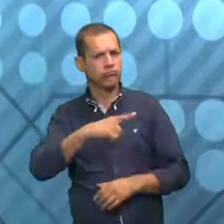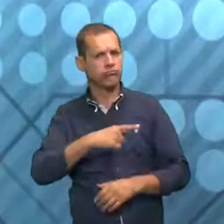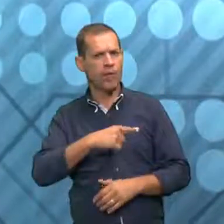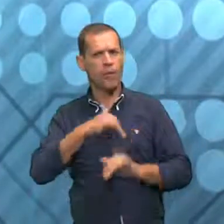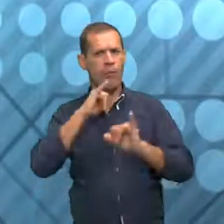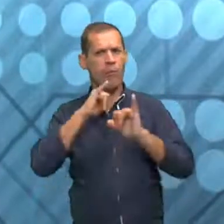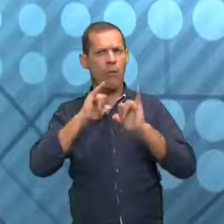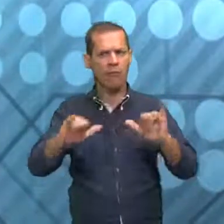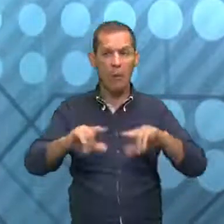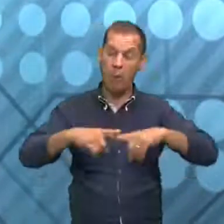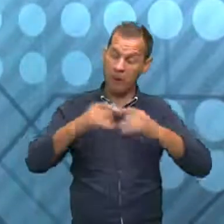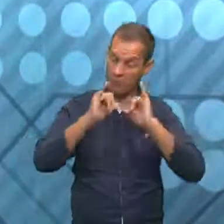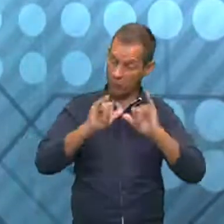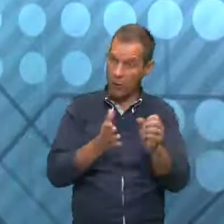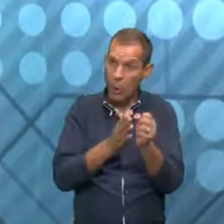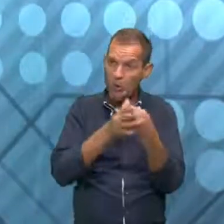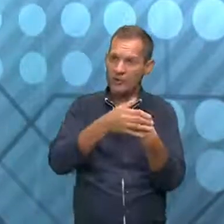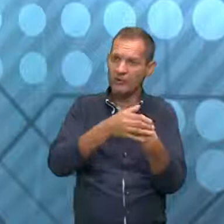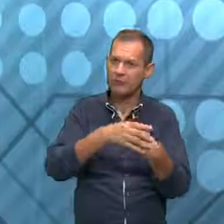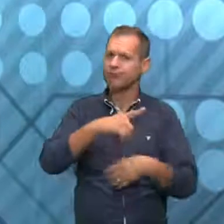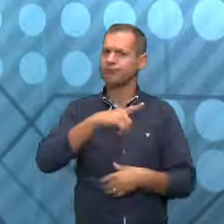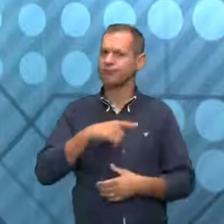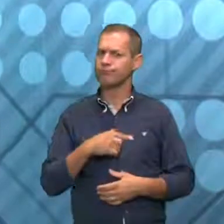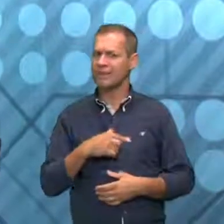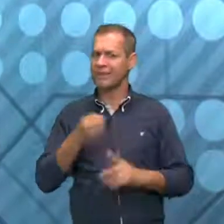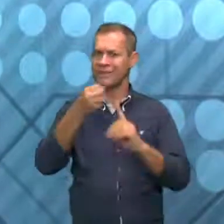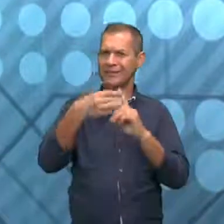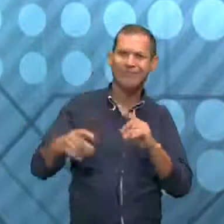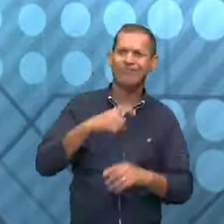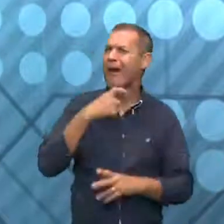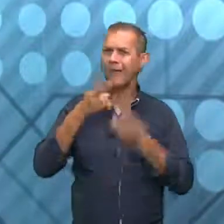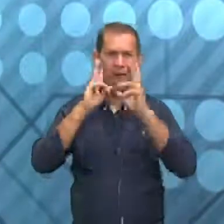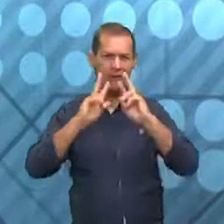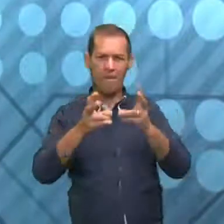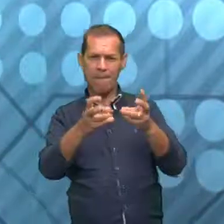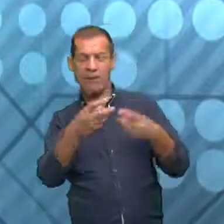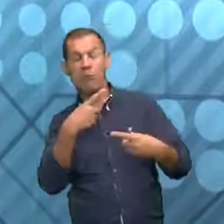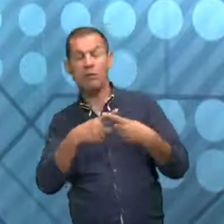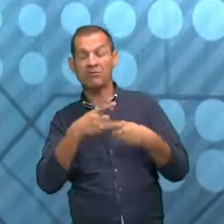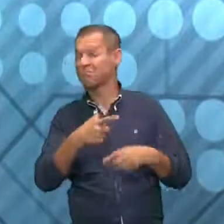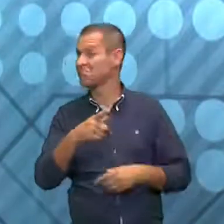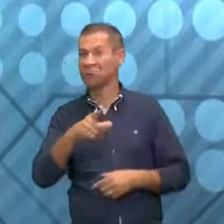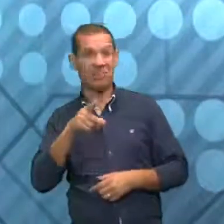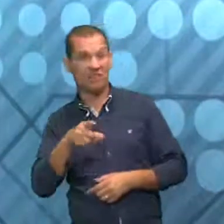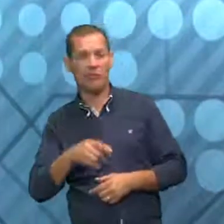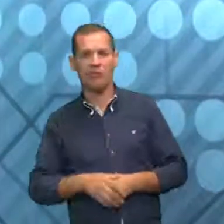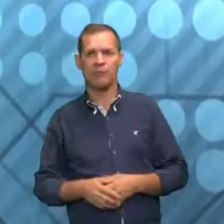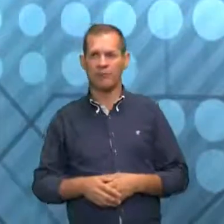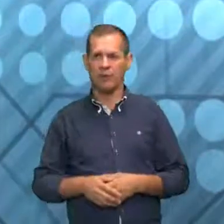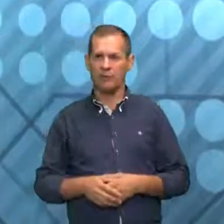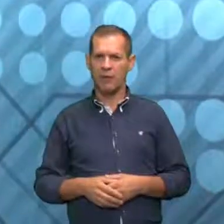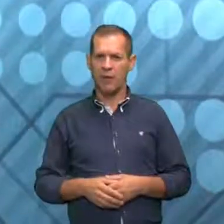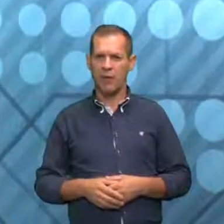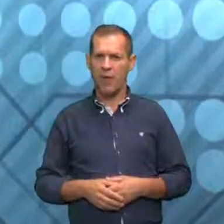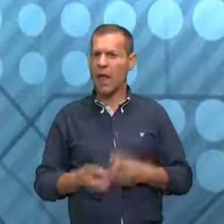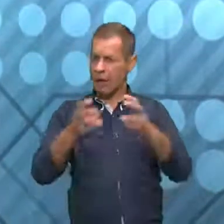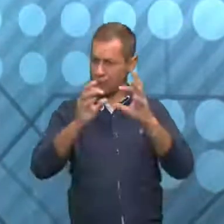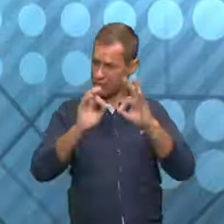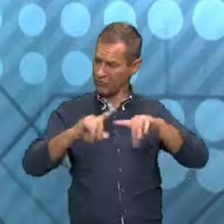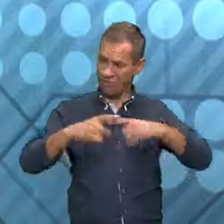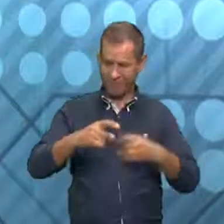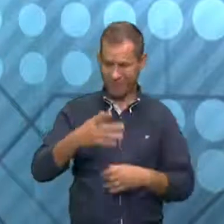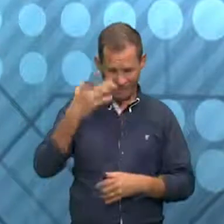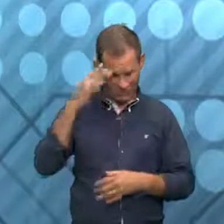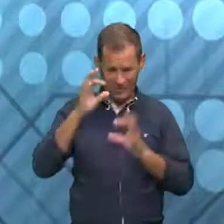uma mensagem oculta. Ela está ali, mas você não consegue ver, seja porque você não tem a lente certa para ver, porque você